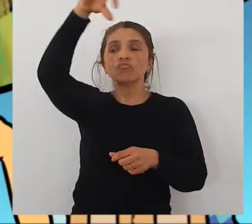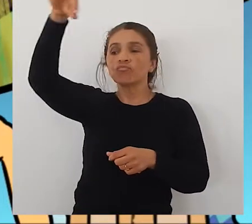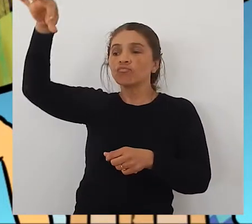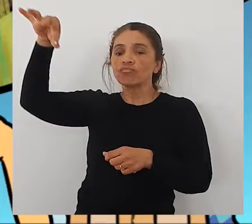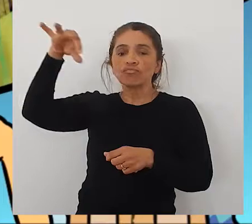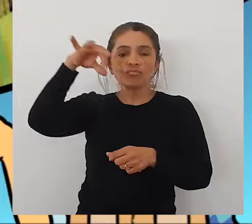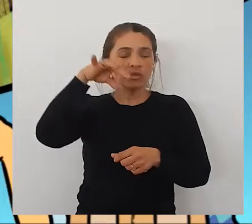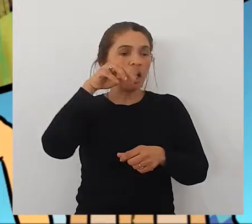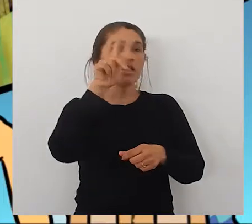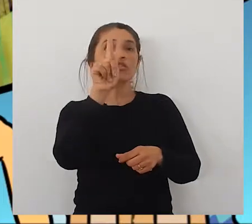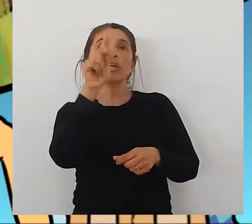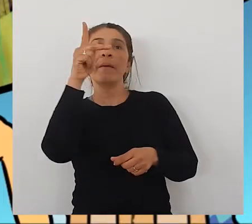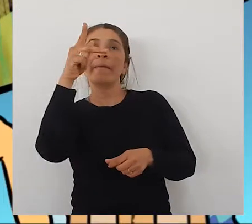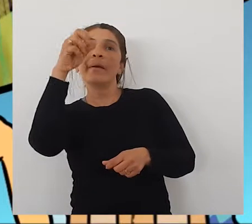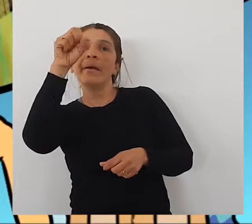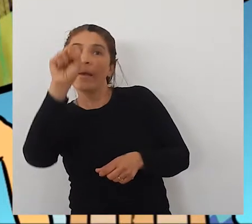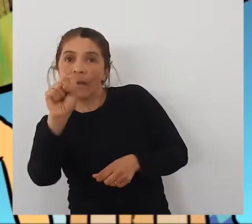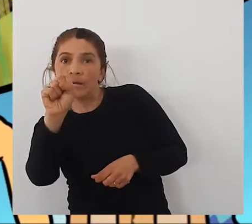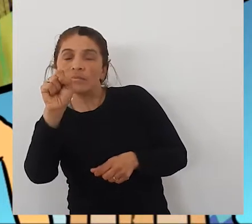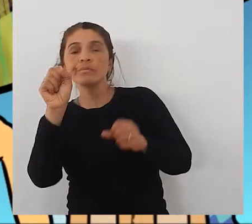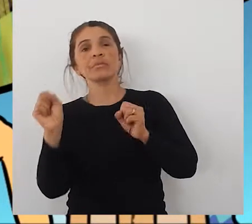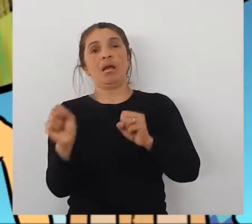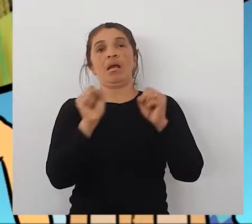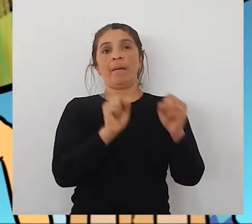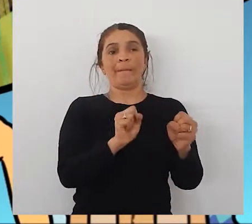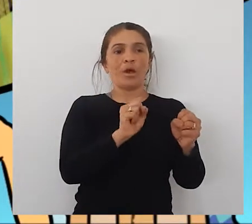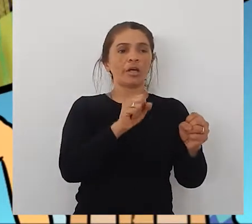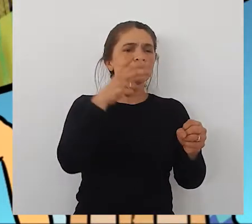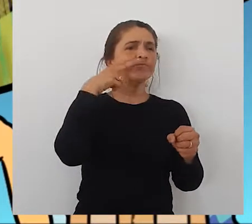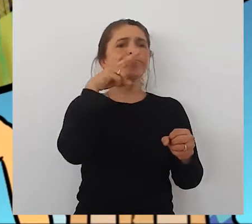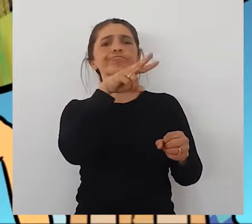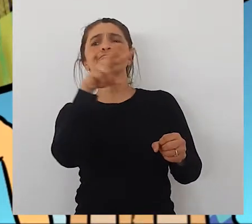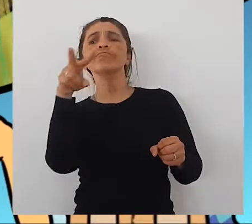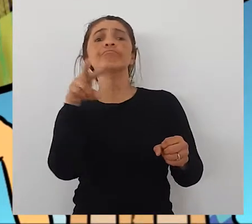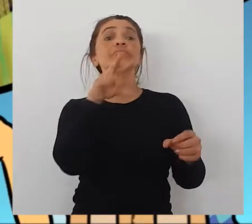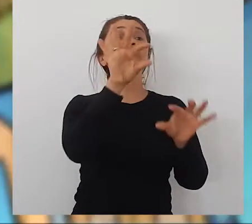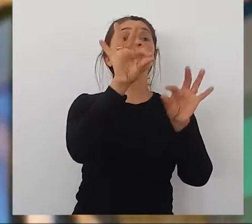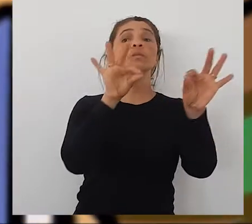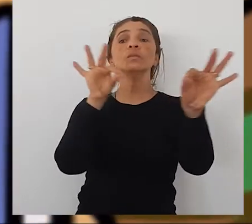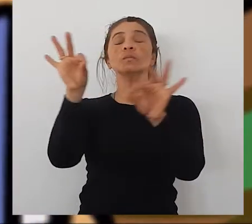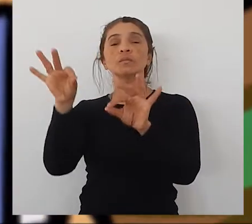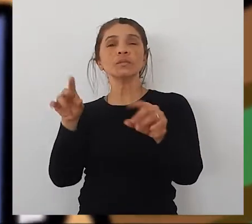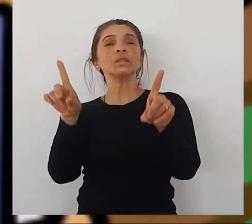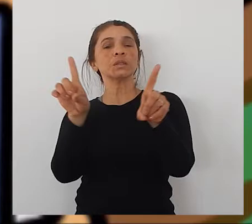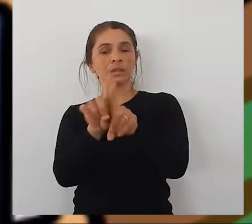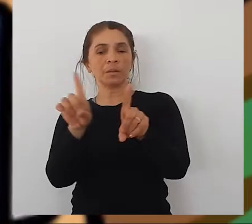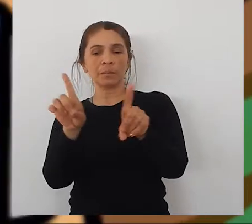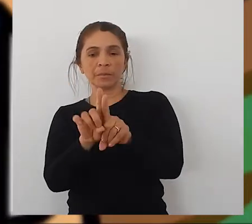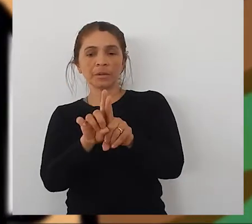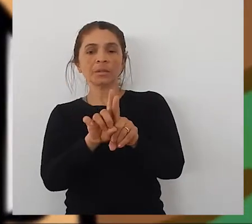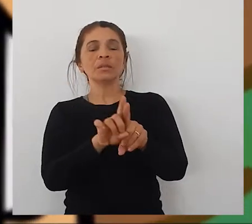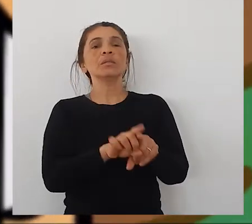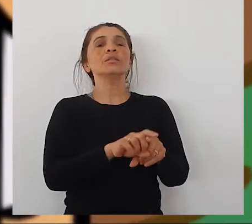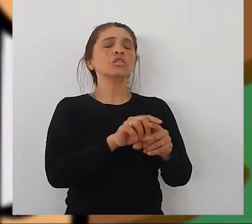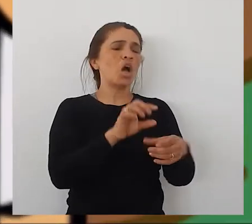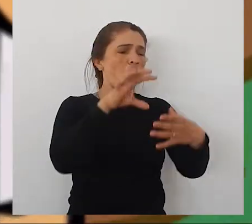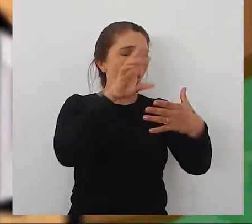que funciona como um GPS, assim podendo ser monitorados. Além disso,